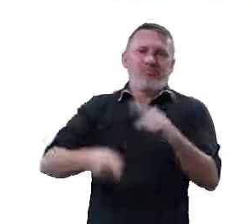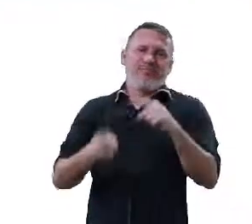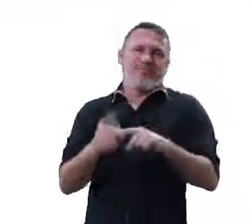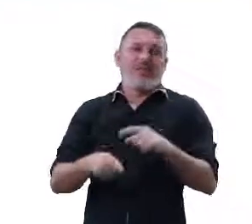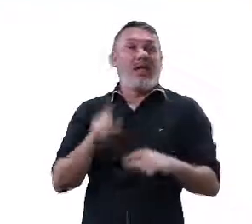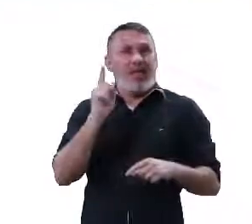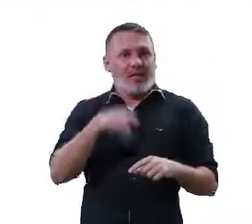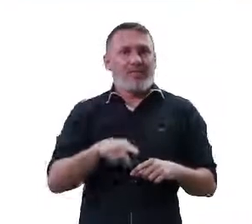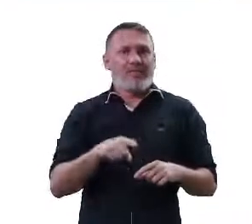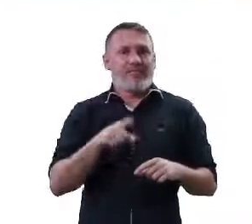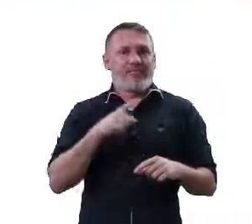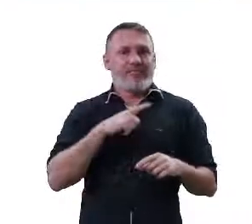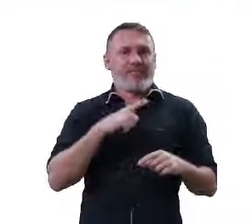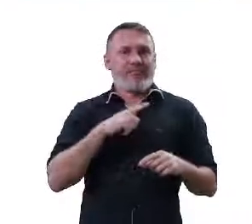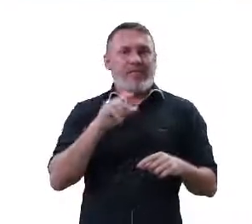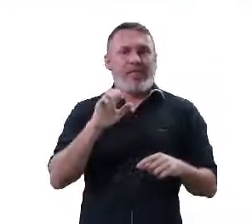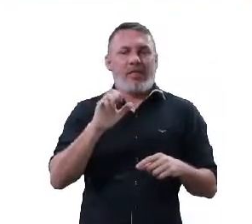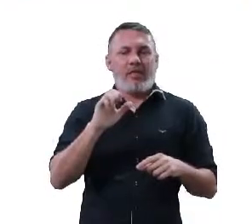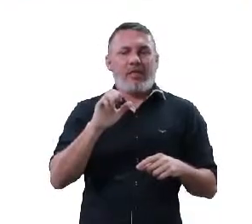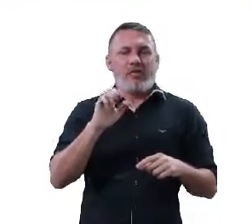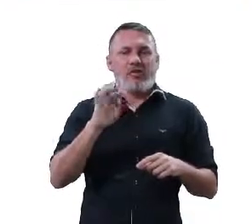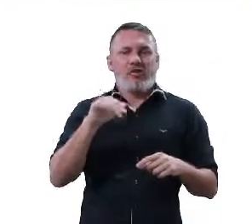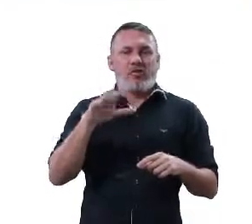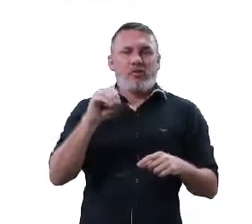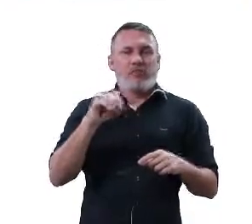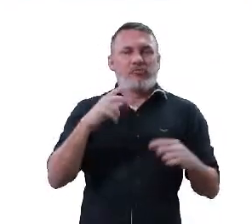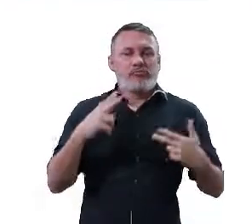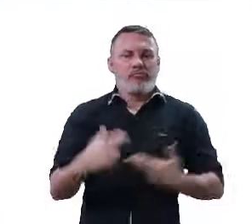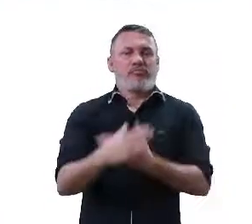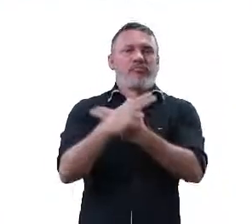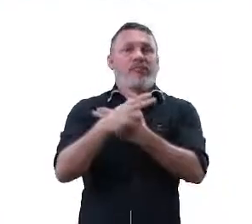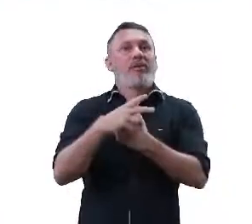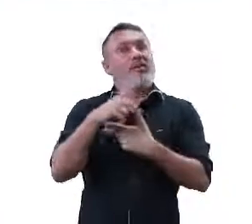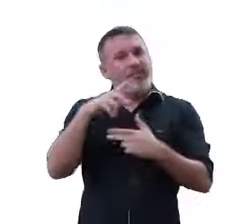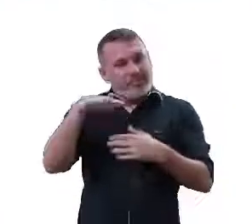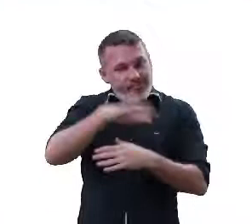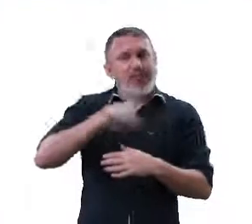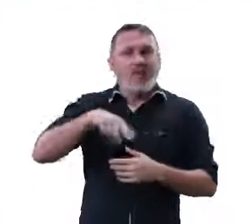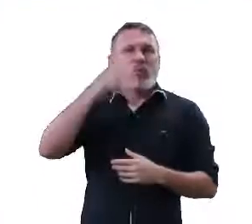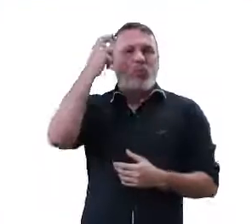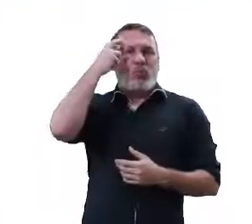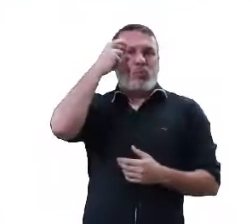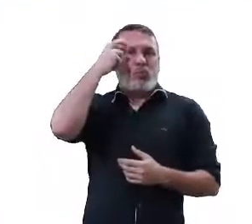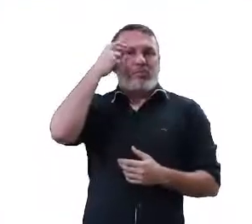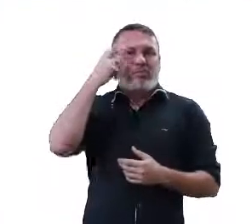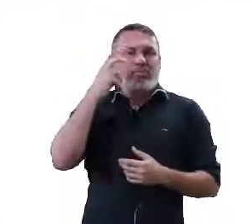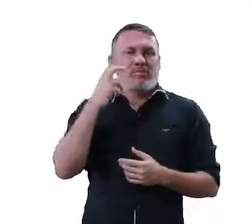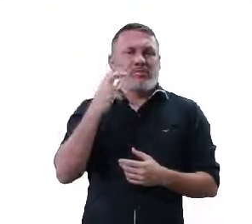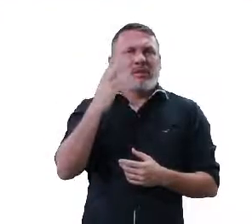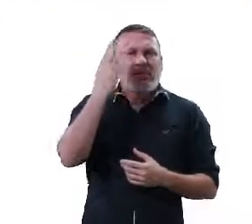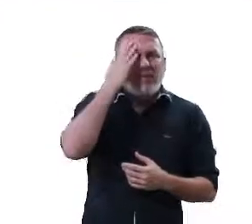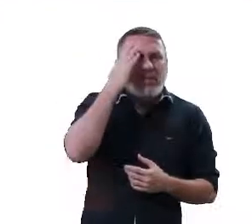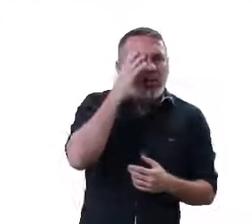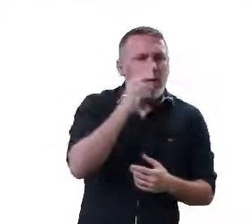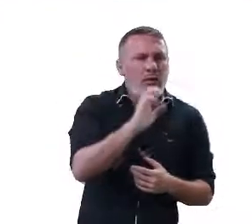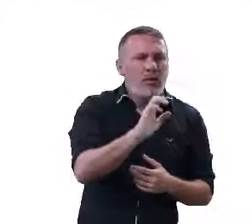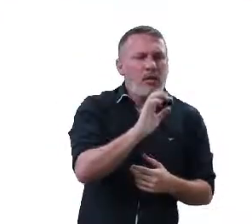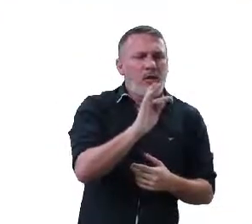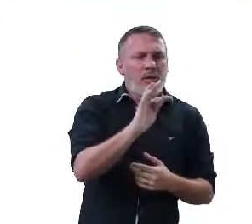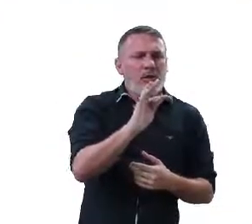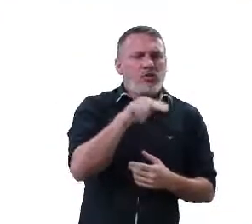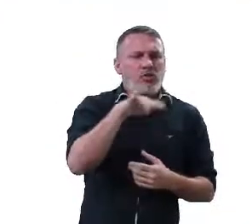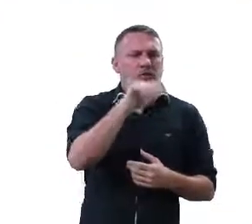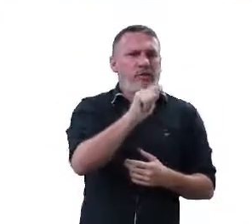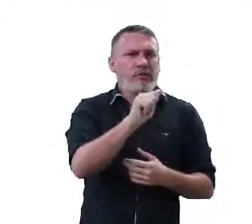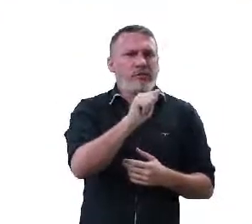de conflito étnico, eu também abordo a questão cultural, certo? E a ideia de etnia vem até